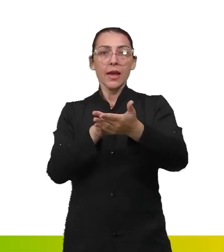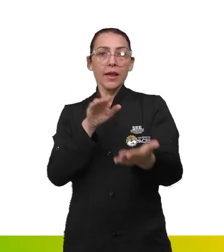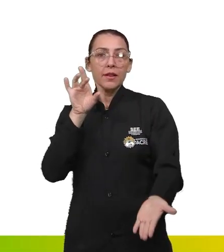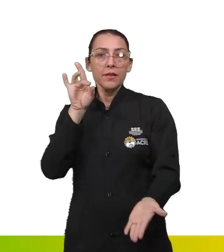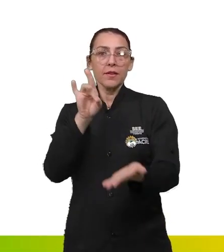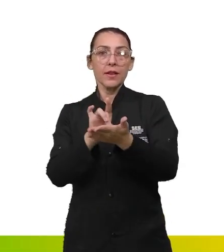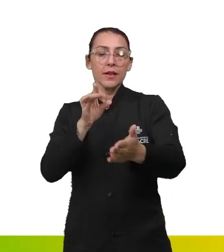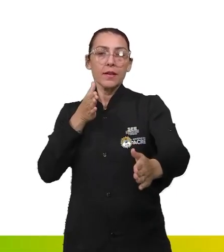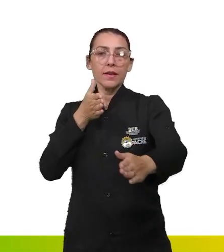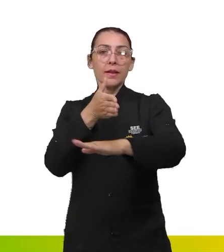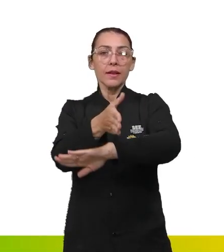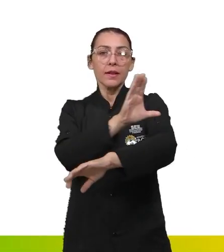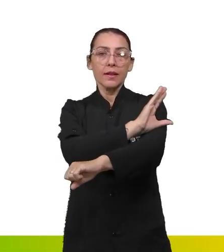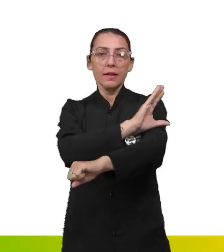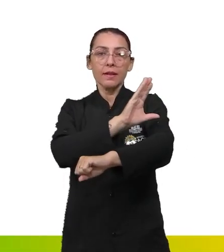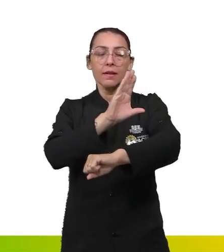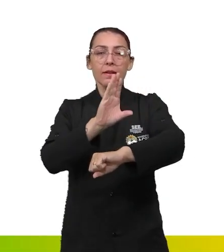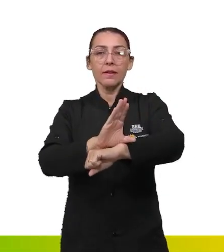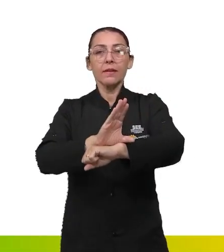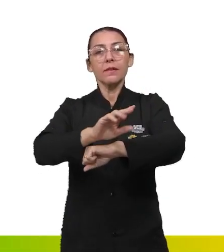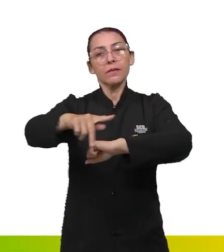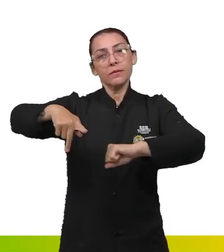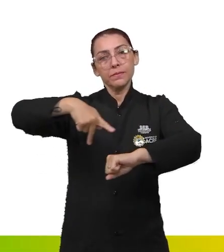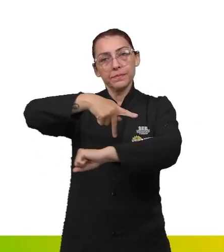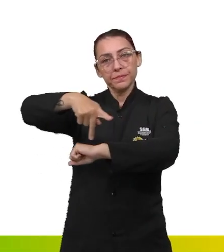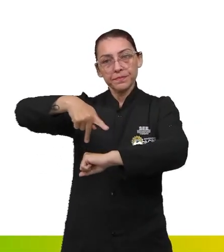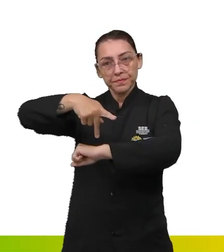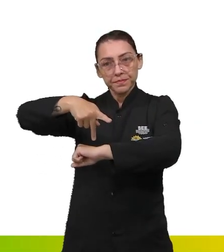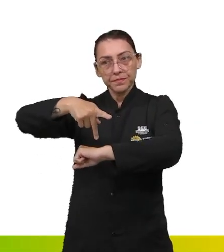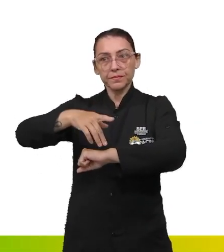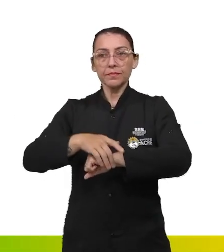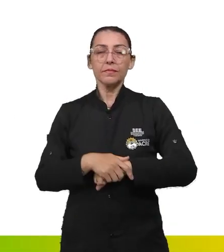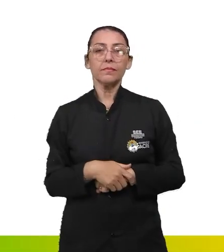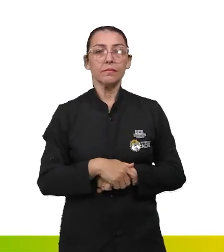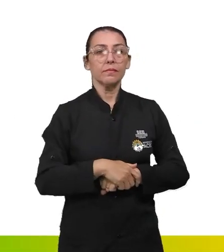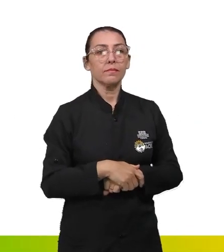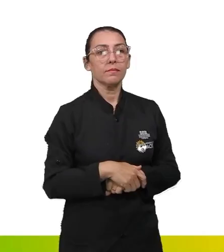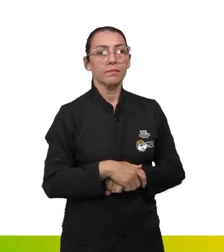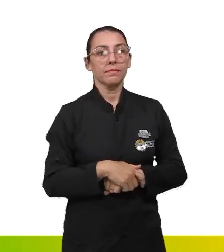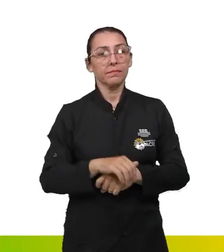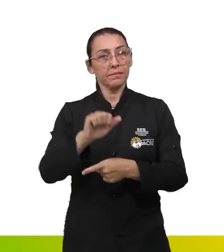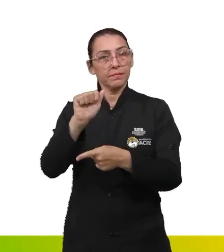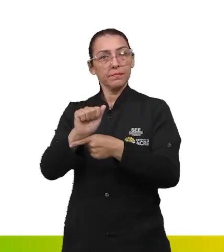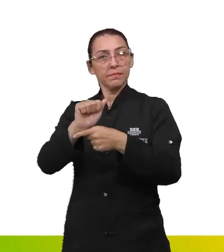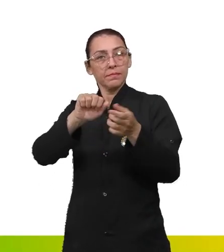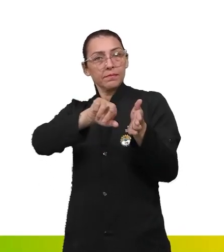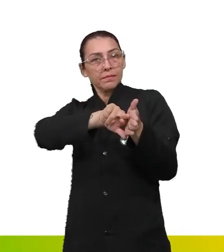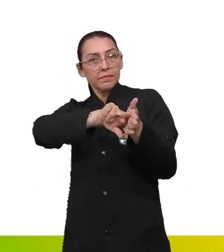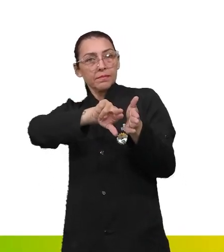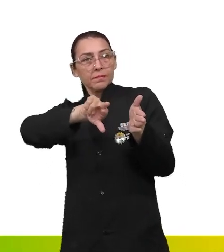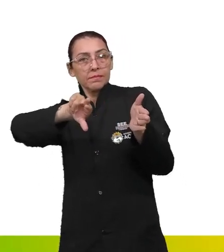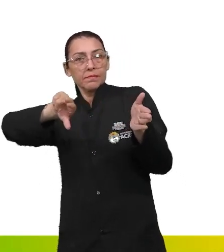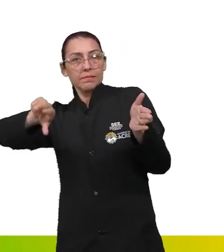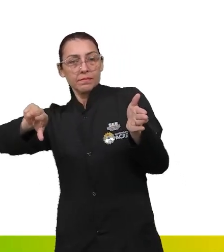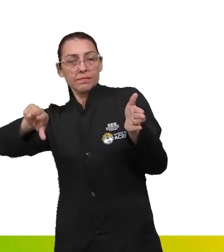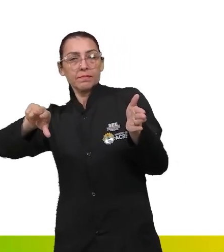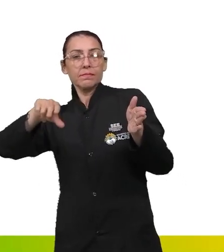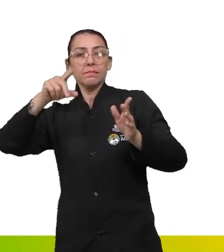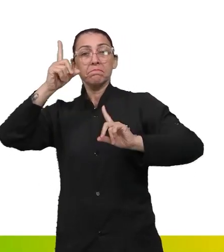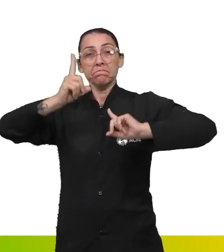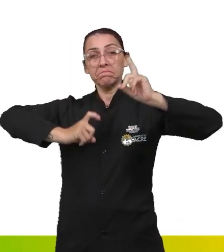barreira real ao acesso à cultura no nosso país. Letra A diversidade